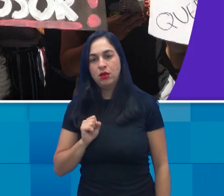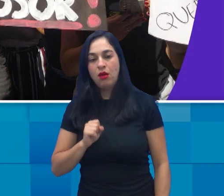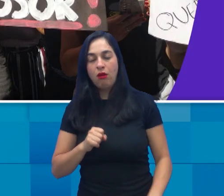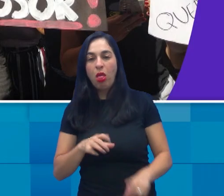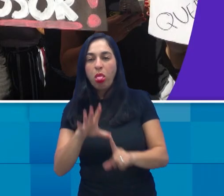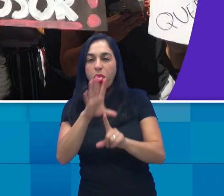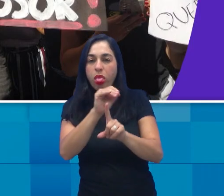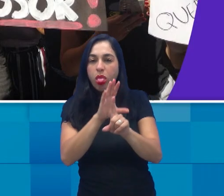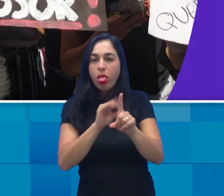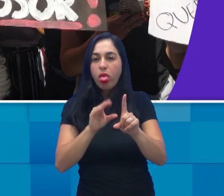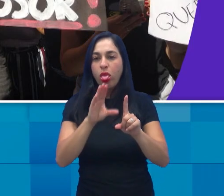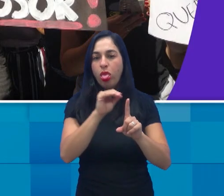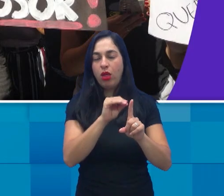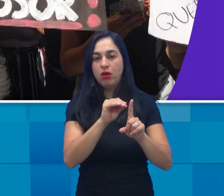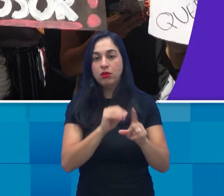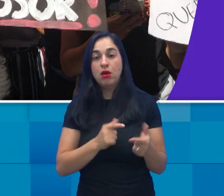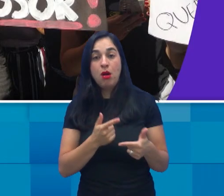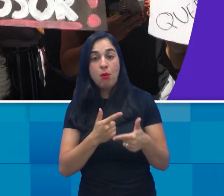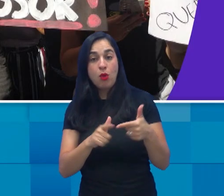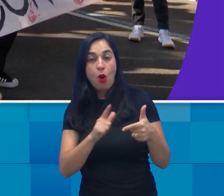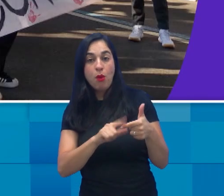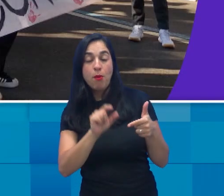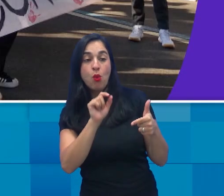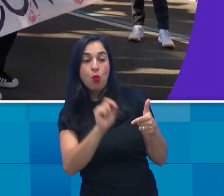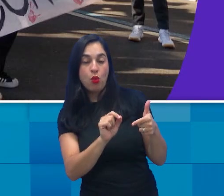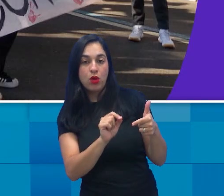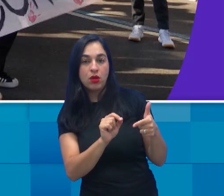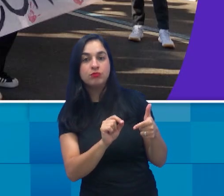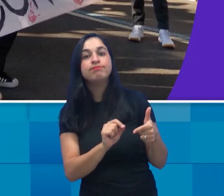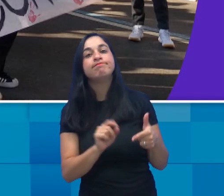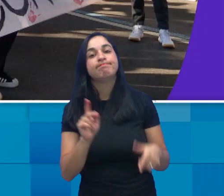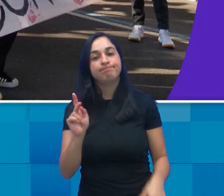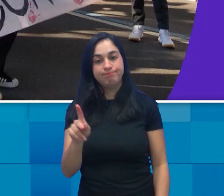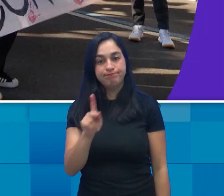a prótese, e sim o professor. Próxima.